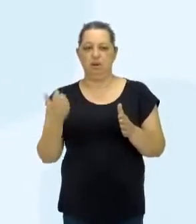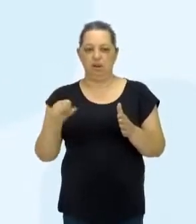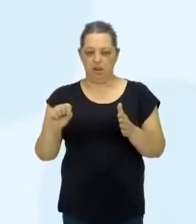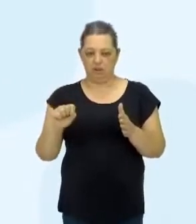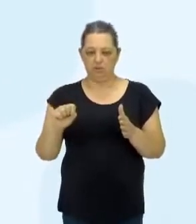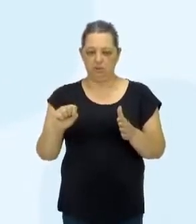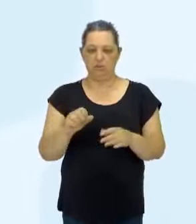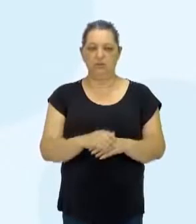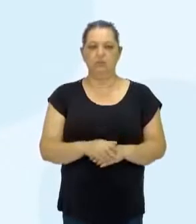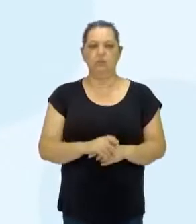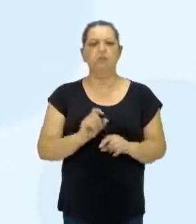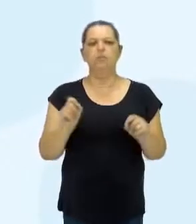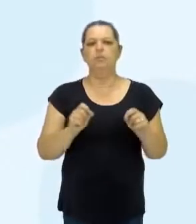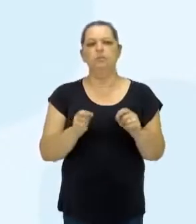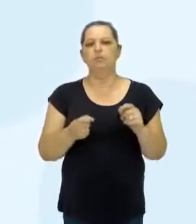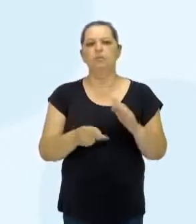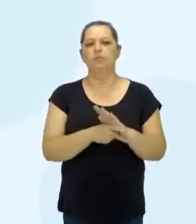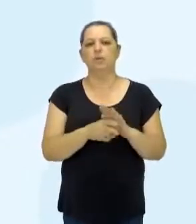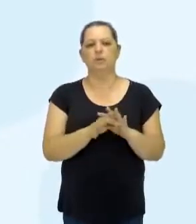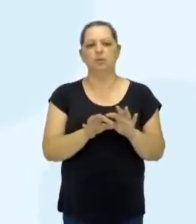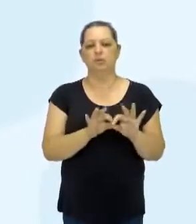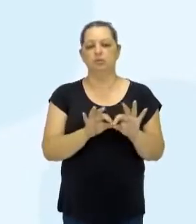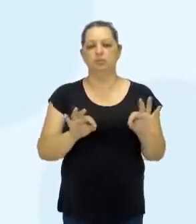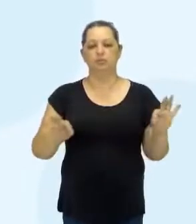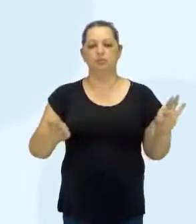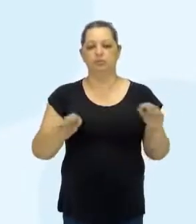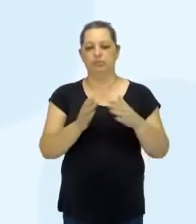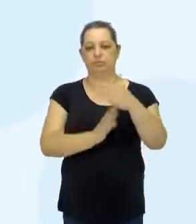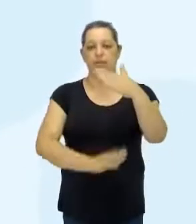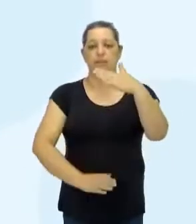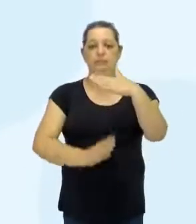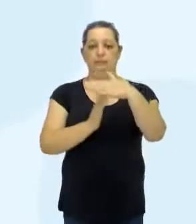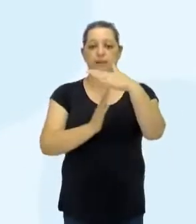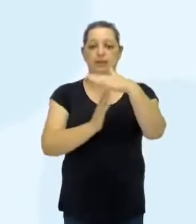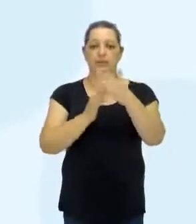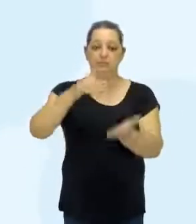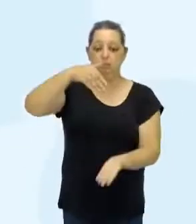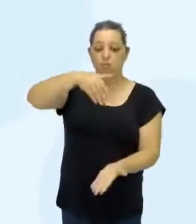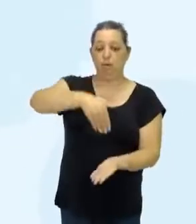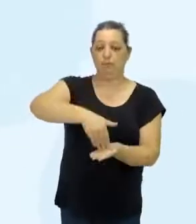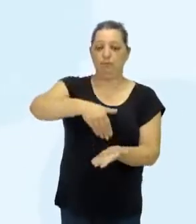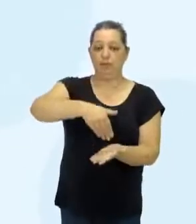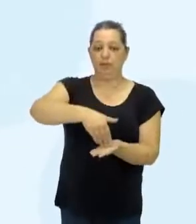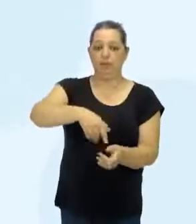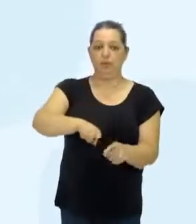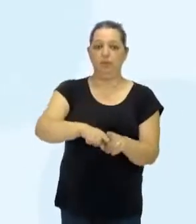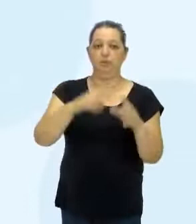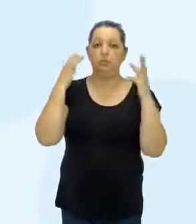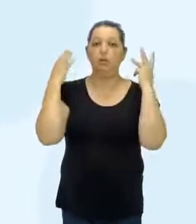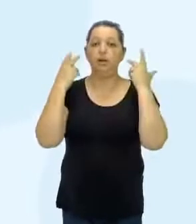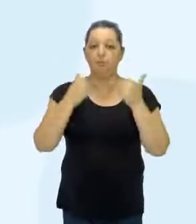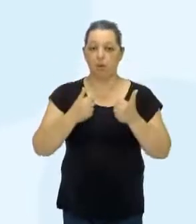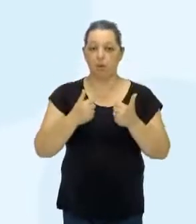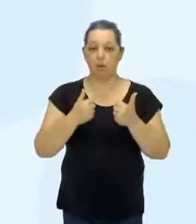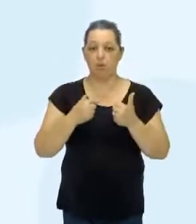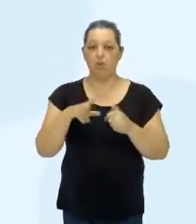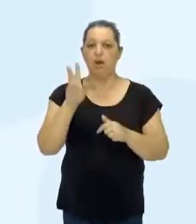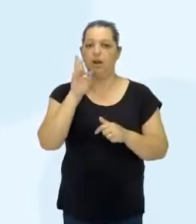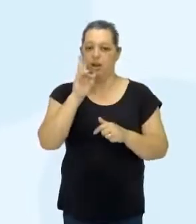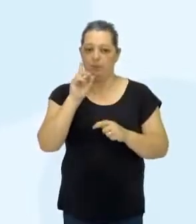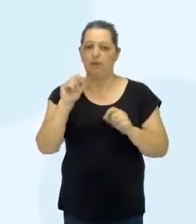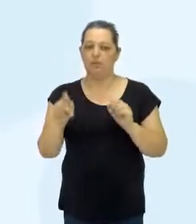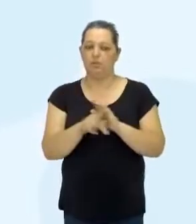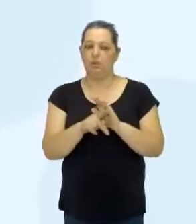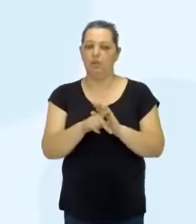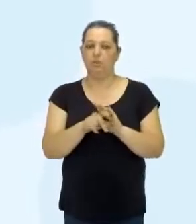aquático. Quais são os comprimentos de ondas máximo e mínimo audíveis? para esse animal. Lembrando dessa